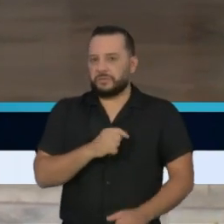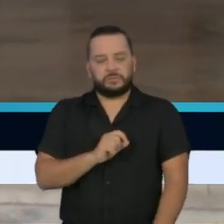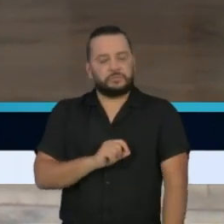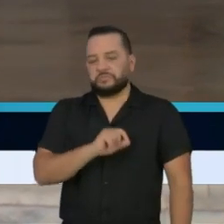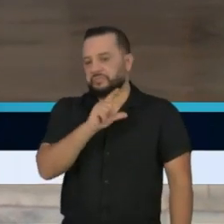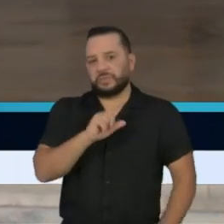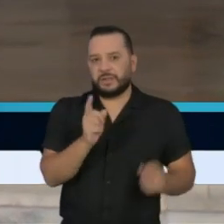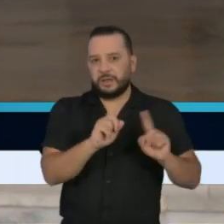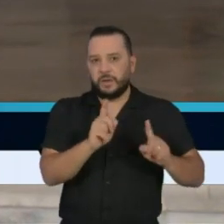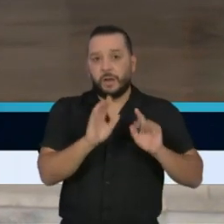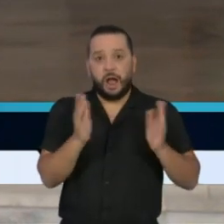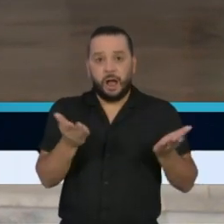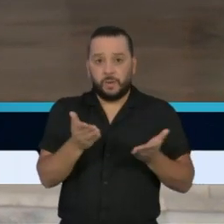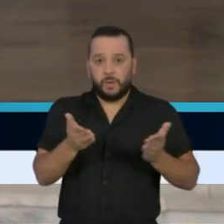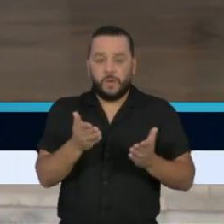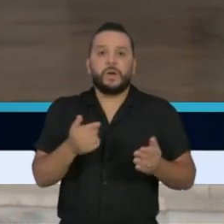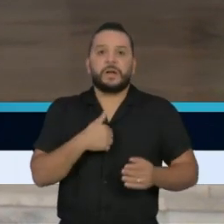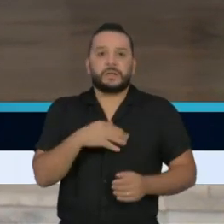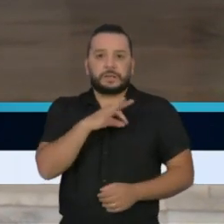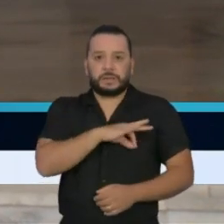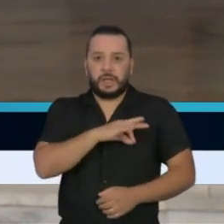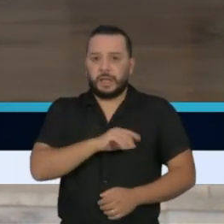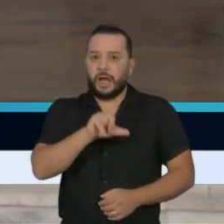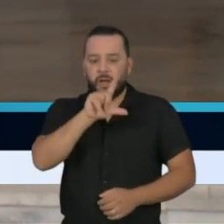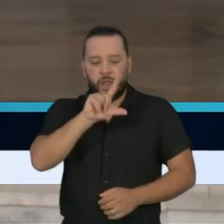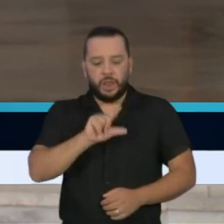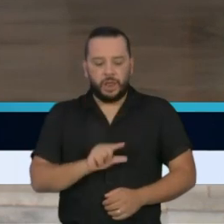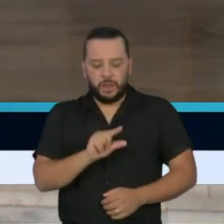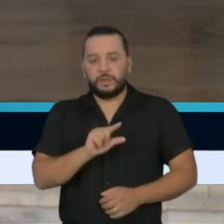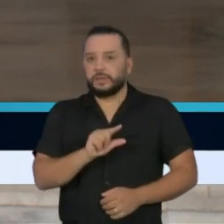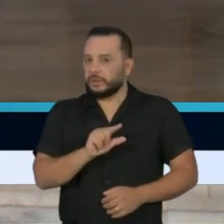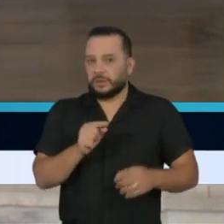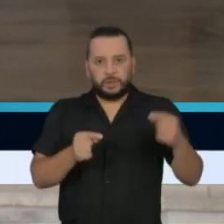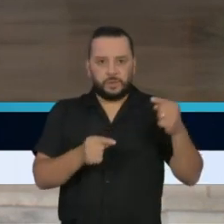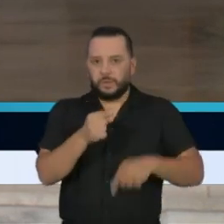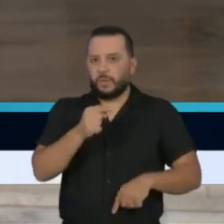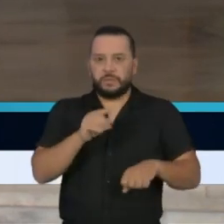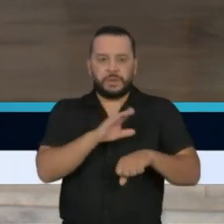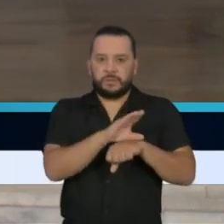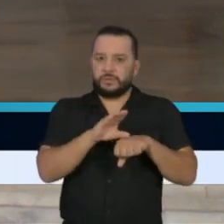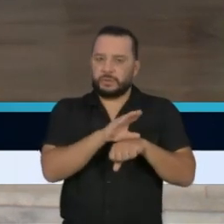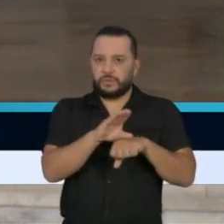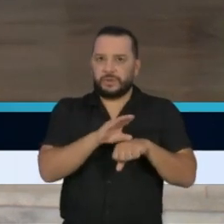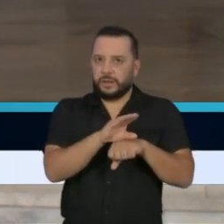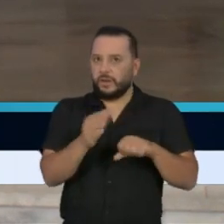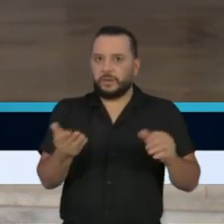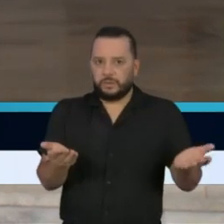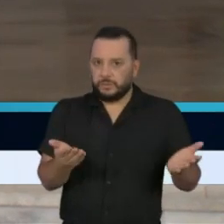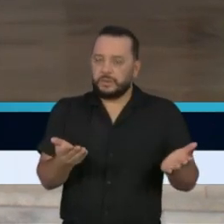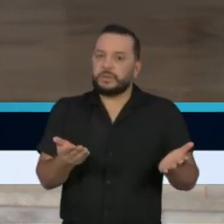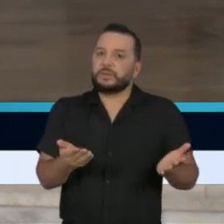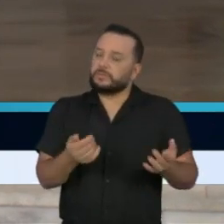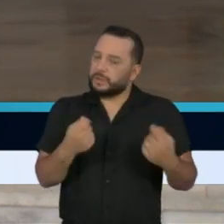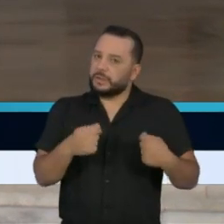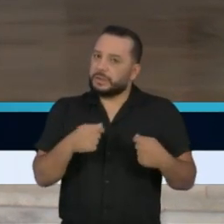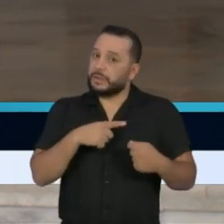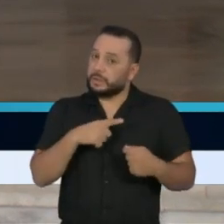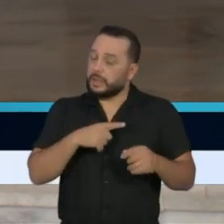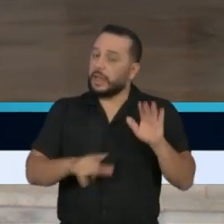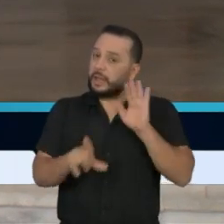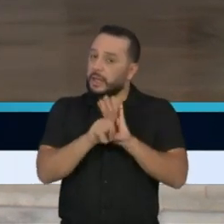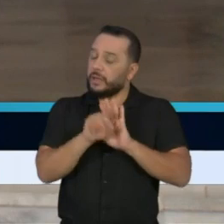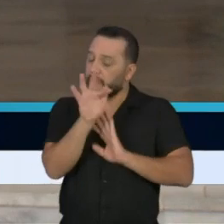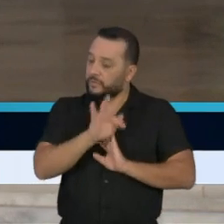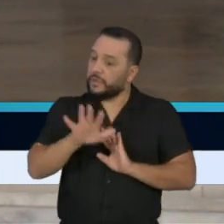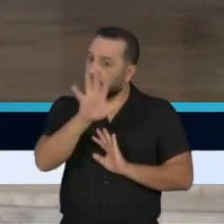salarial, pela Constituição Federal, pela irredutibilidade dos vencimentos, é através de uma legislação federal que pode